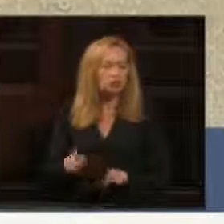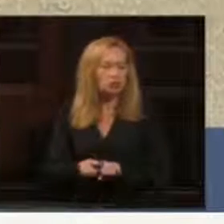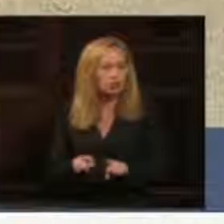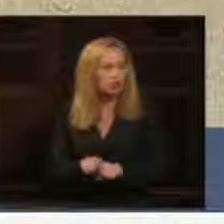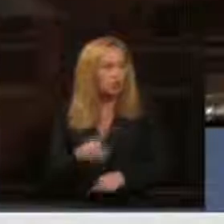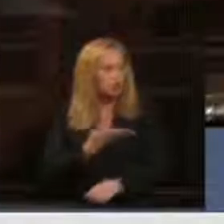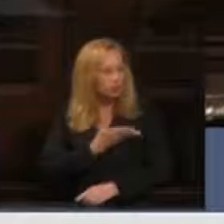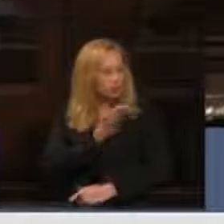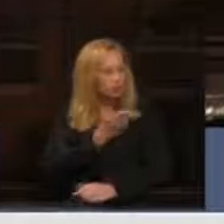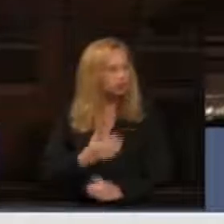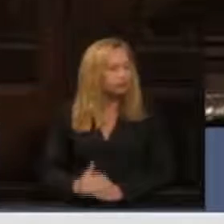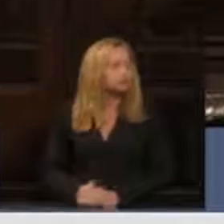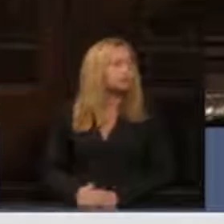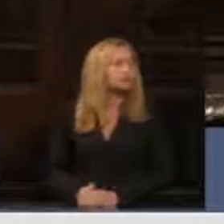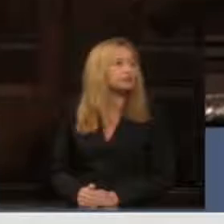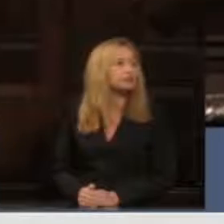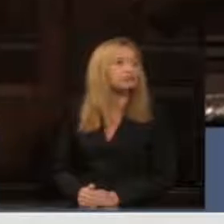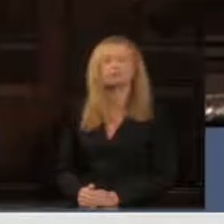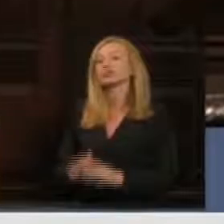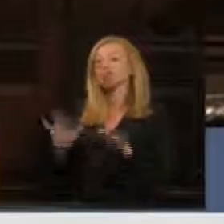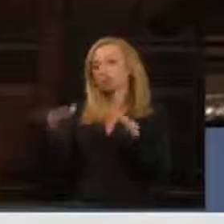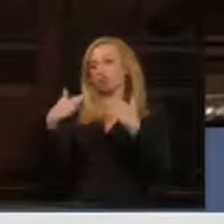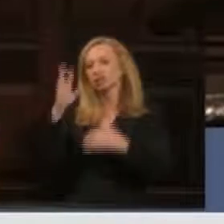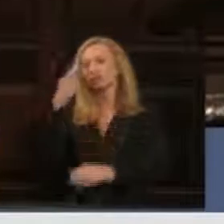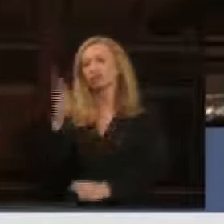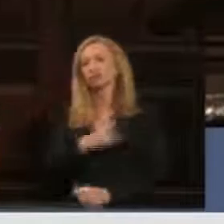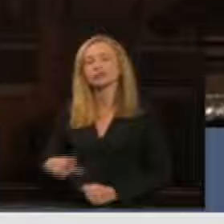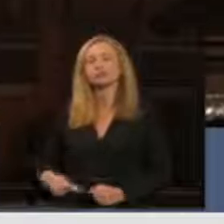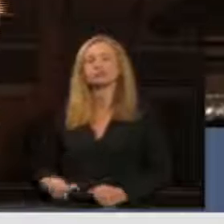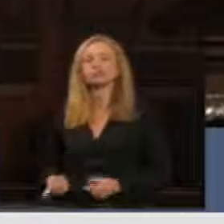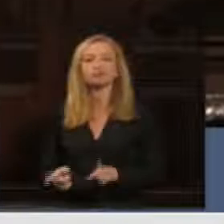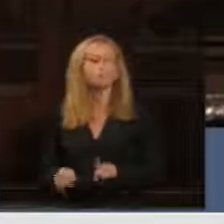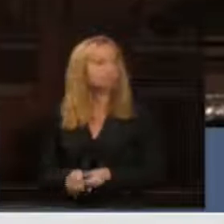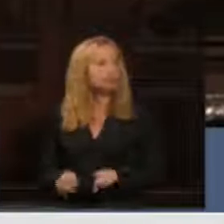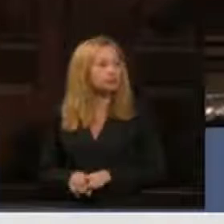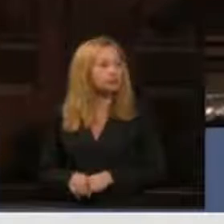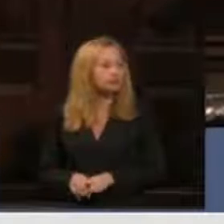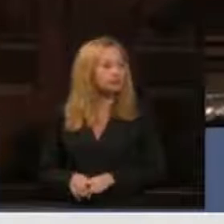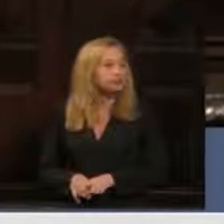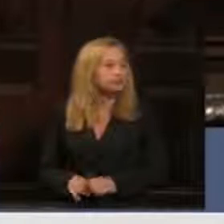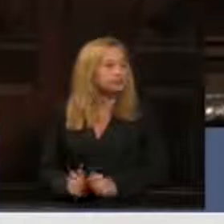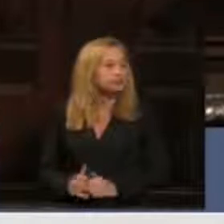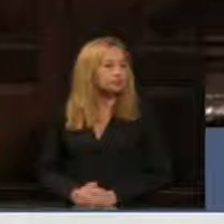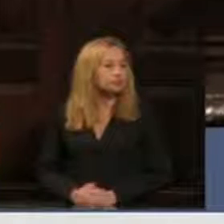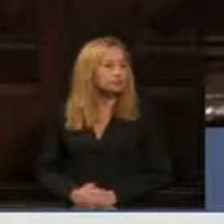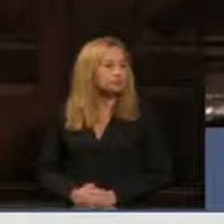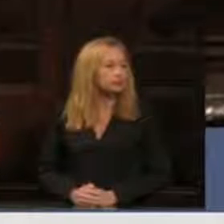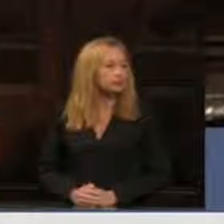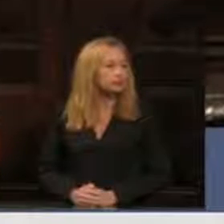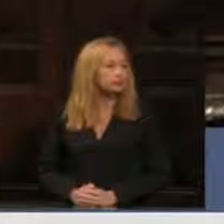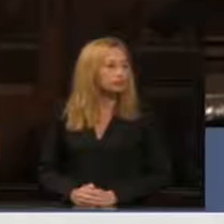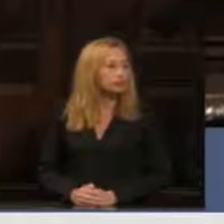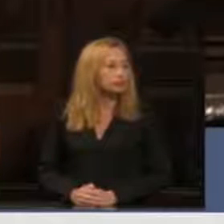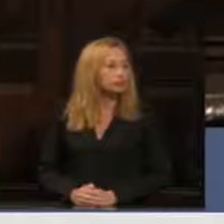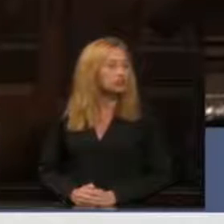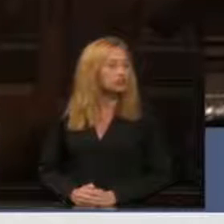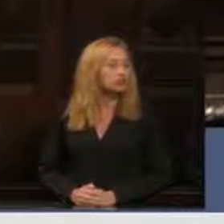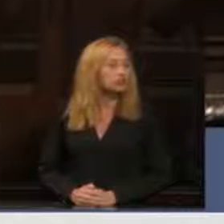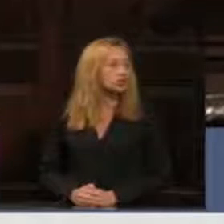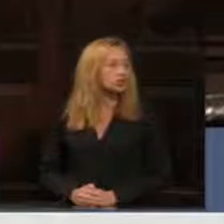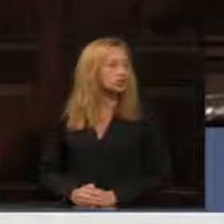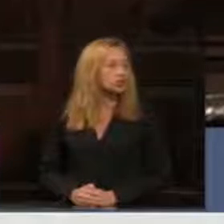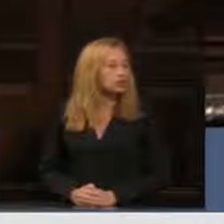tona. E estou chamando a atenção, senhor, porque também Madre Teresa de Calcutá já foi